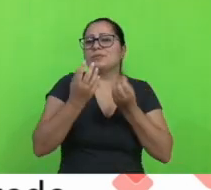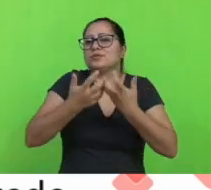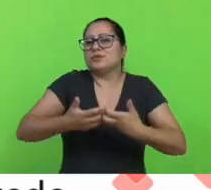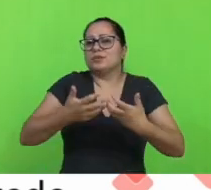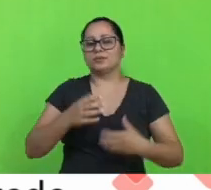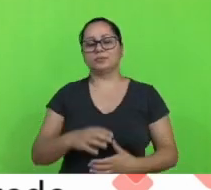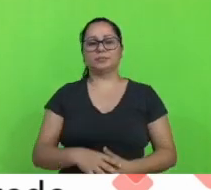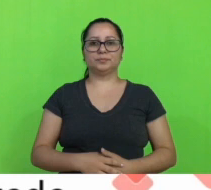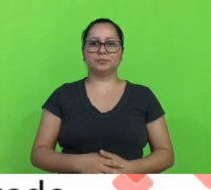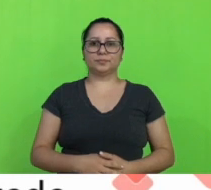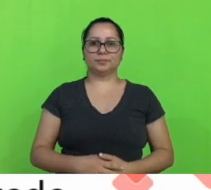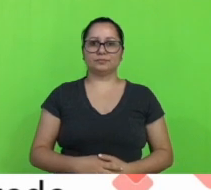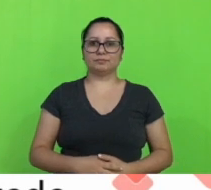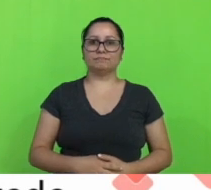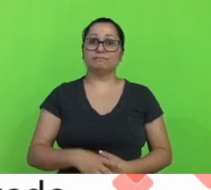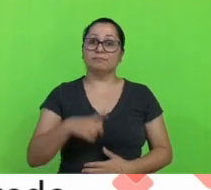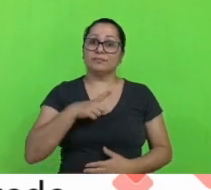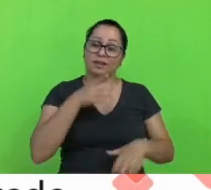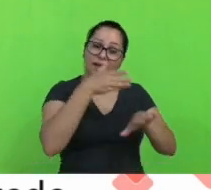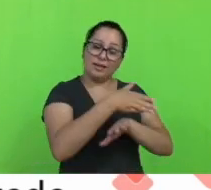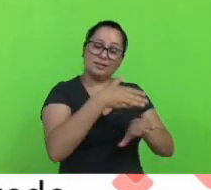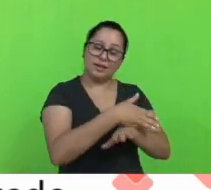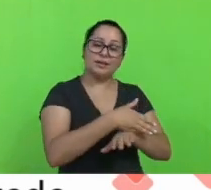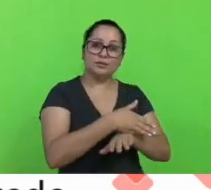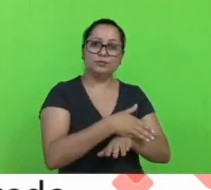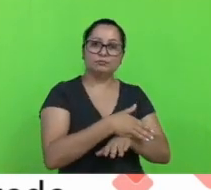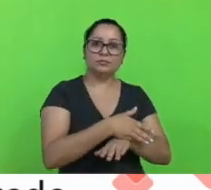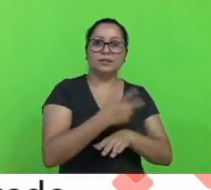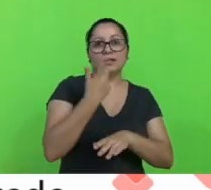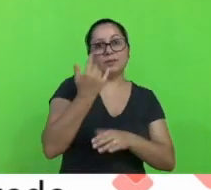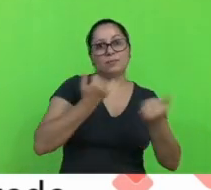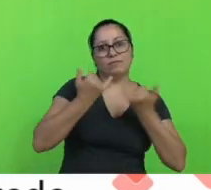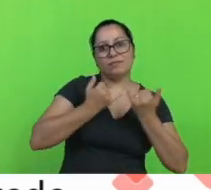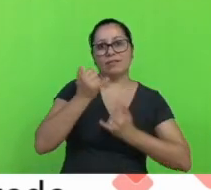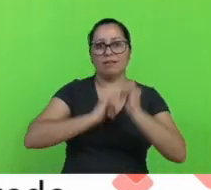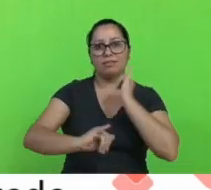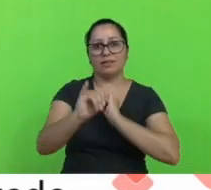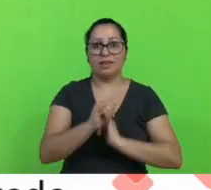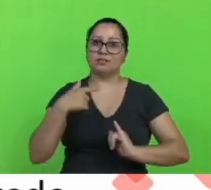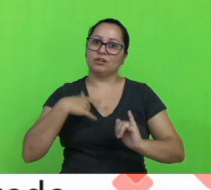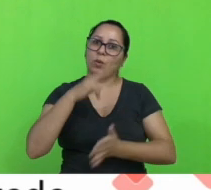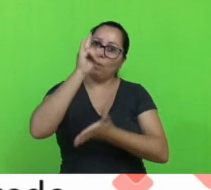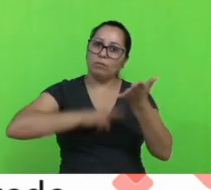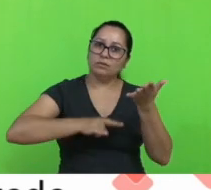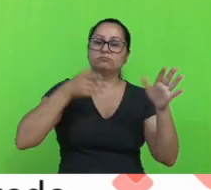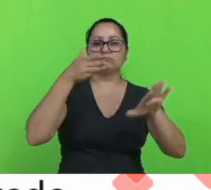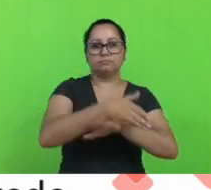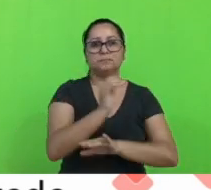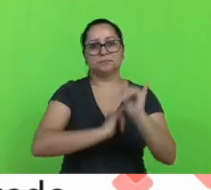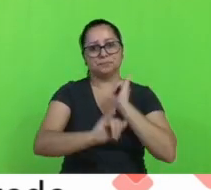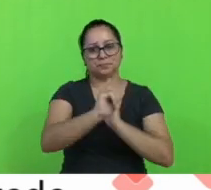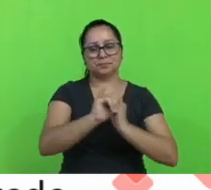isso? O provedor de acesso, que me fornece acesso à internet, quem eu contratei para poder acessar a